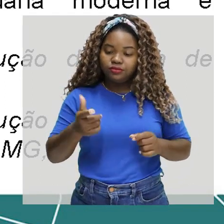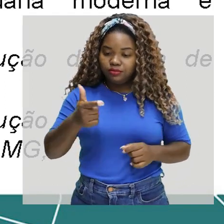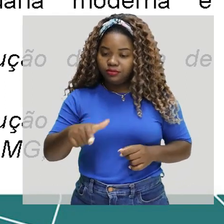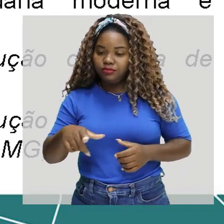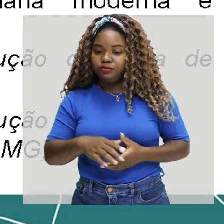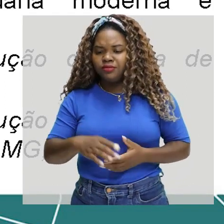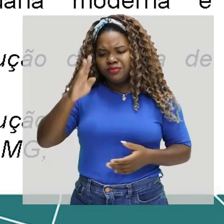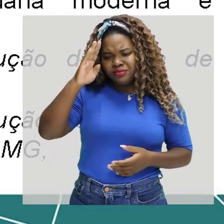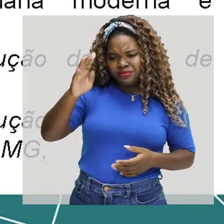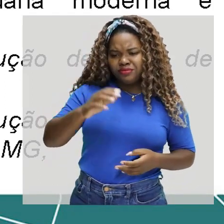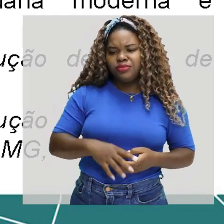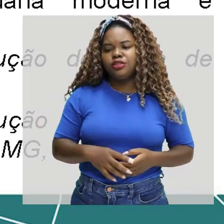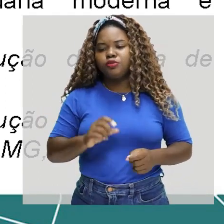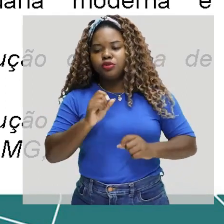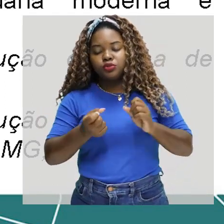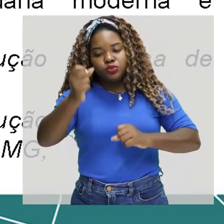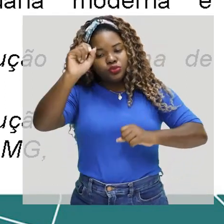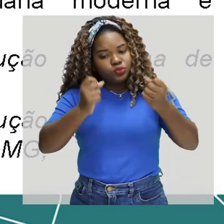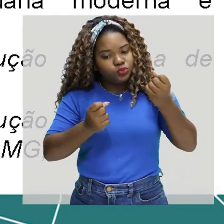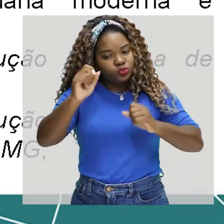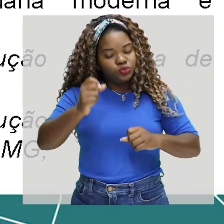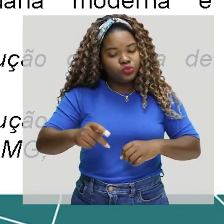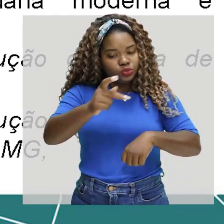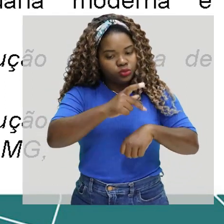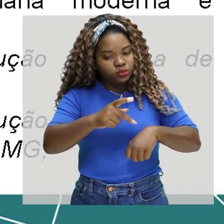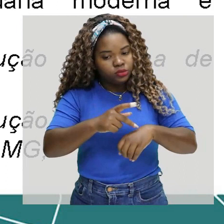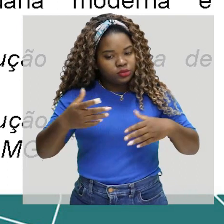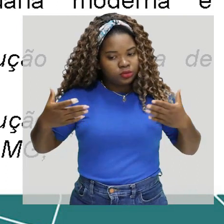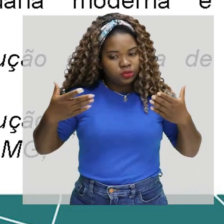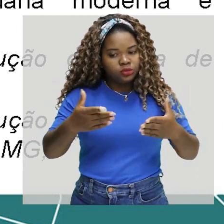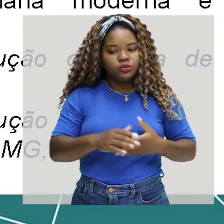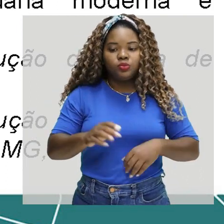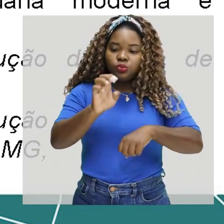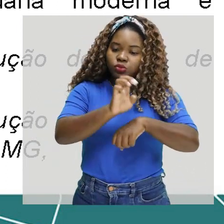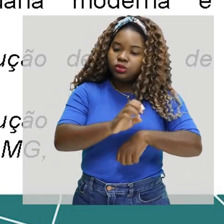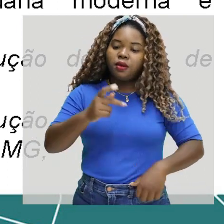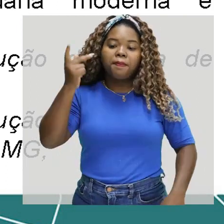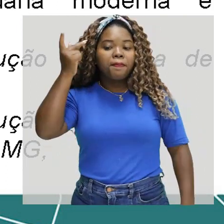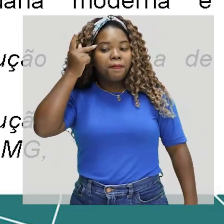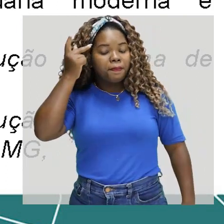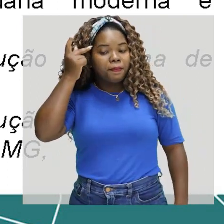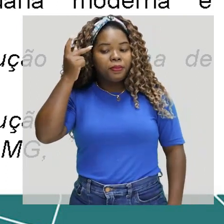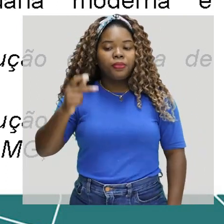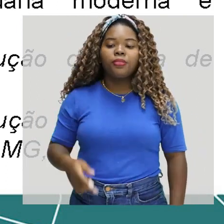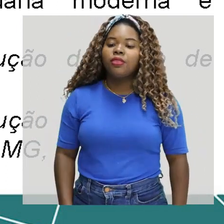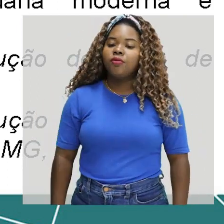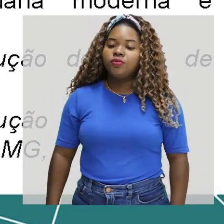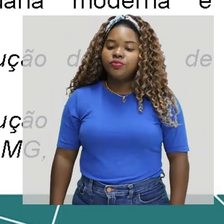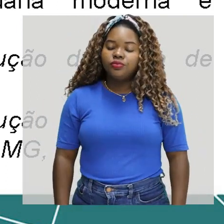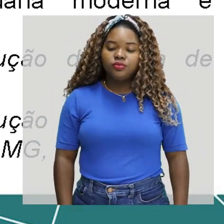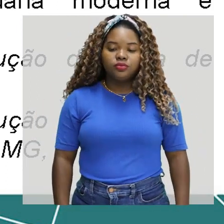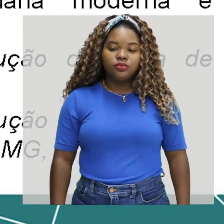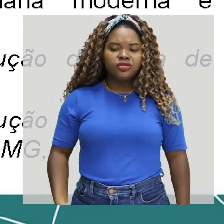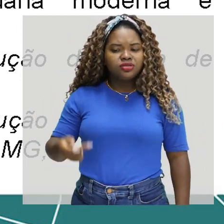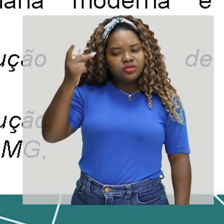é o principal centro industrial do nosso país tá vai ter um grande destaque ali para o estado de São Paulo que é o estado